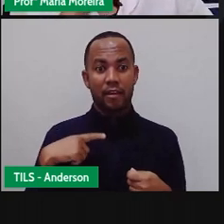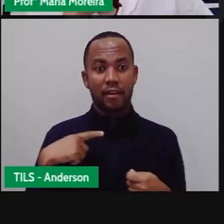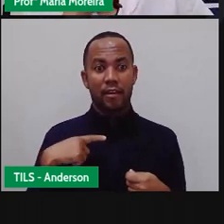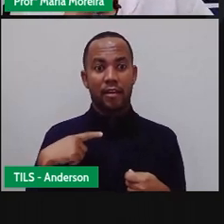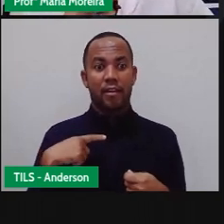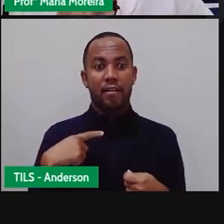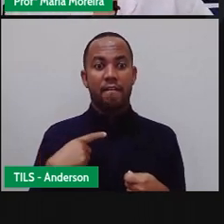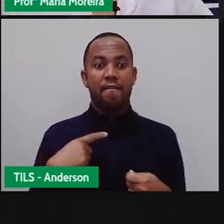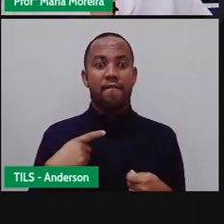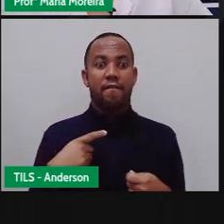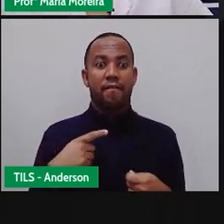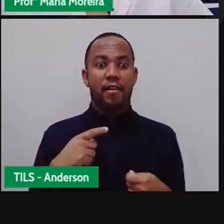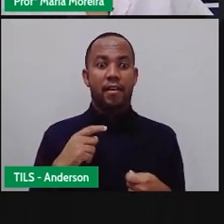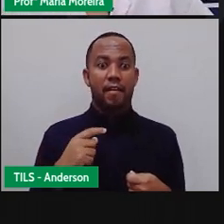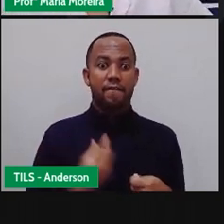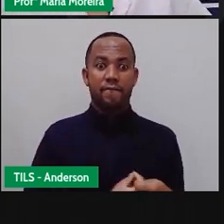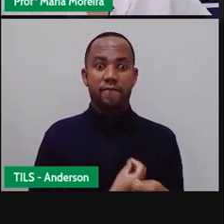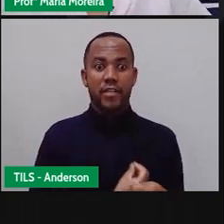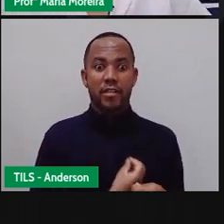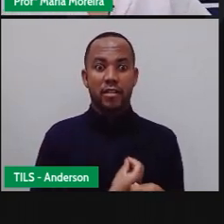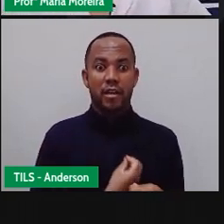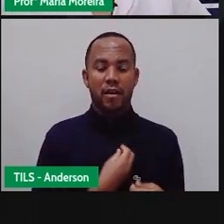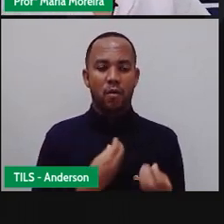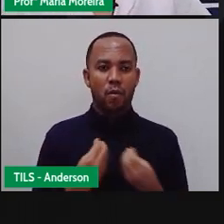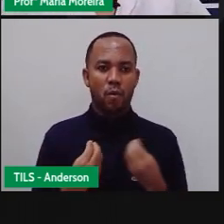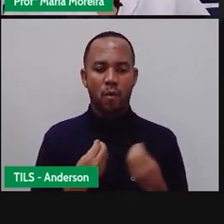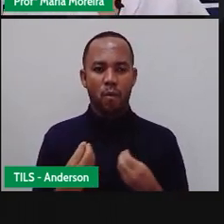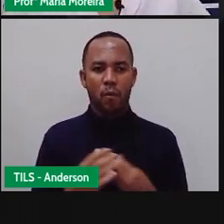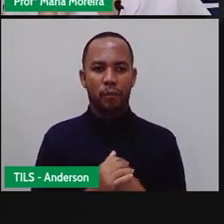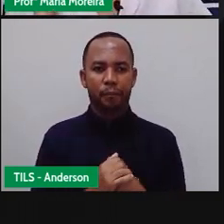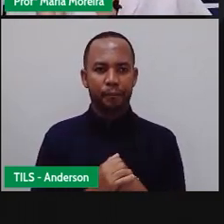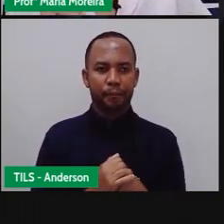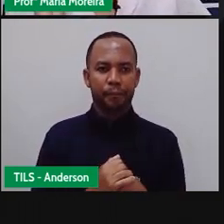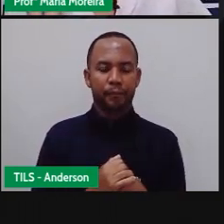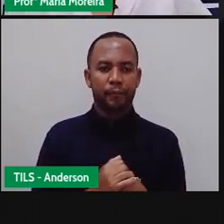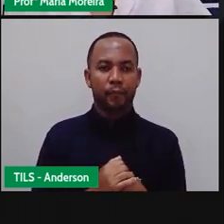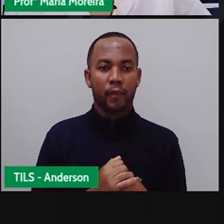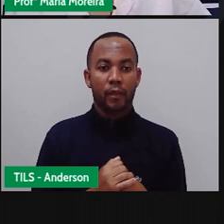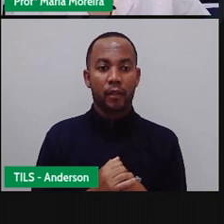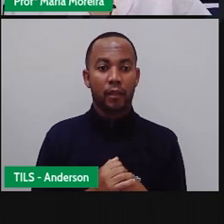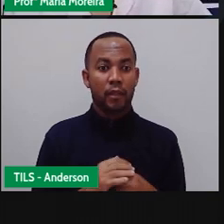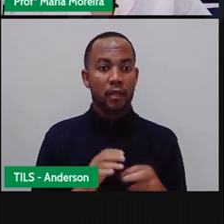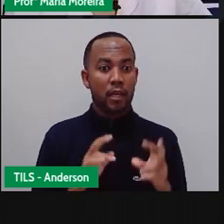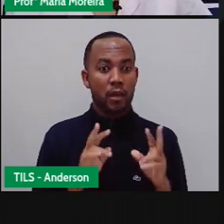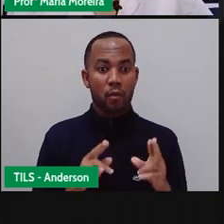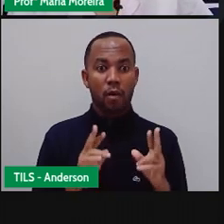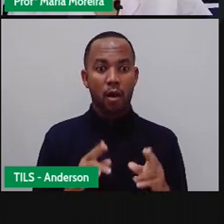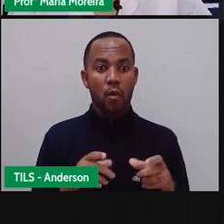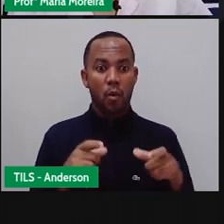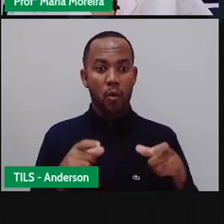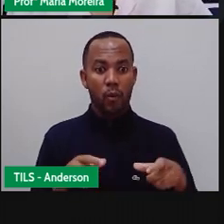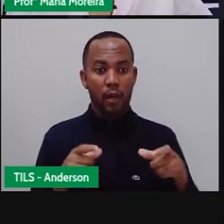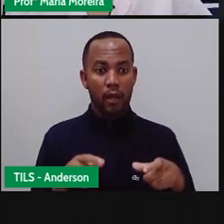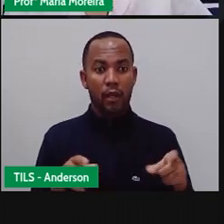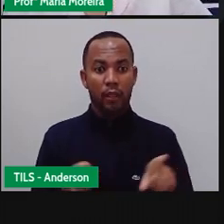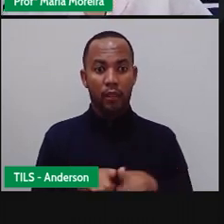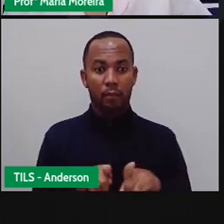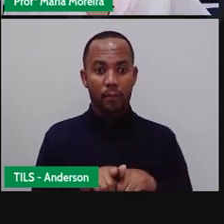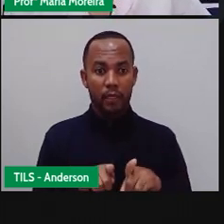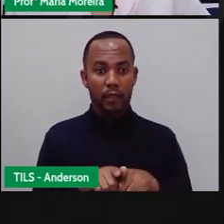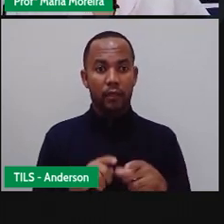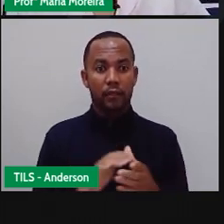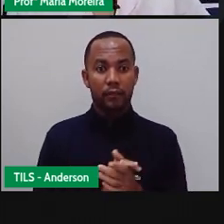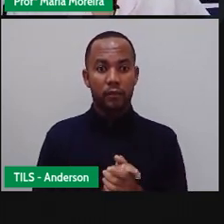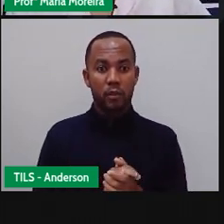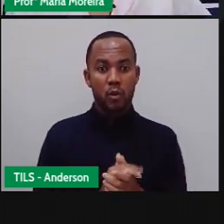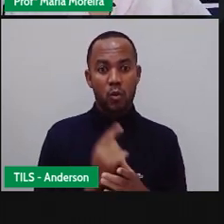aqui na no desvendado o mistério precisaríamos o que estar presentes em um mesmo lugar O que as mensagens elas deverão